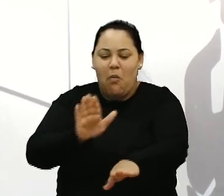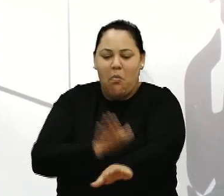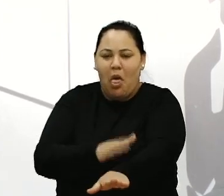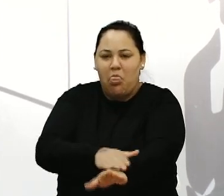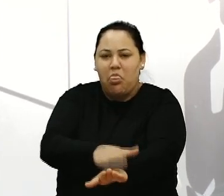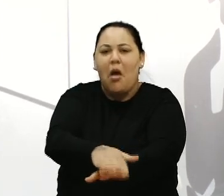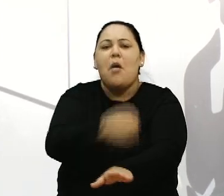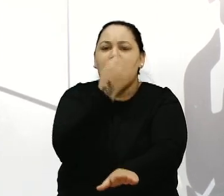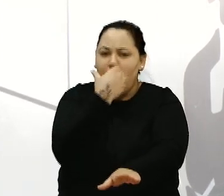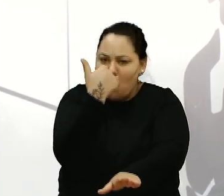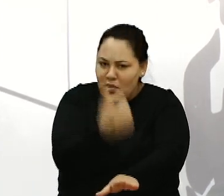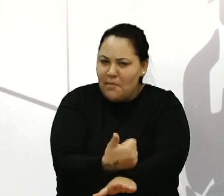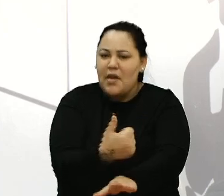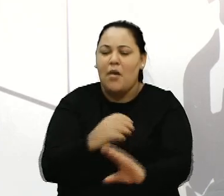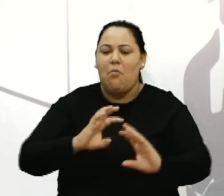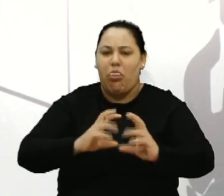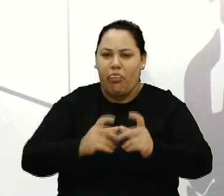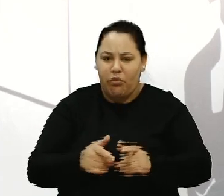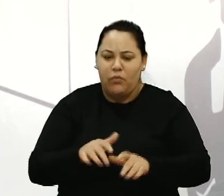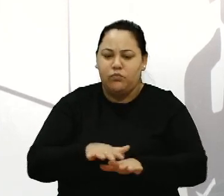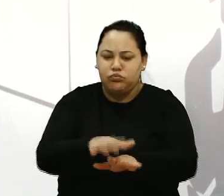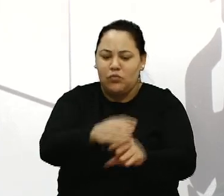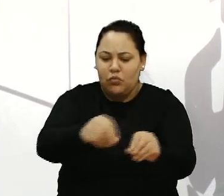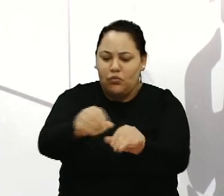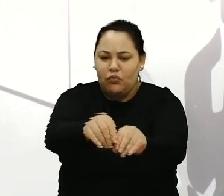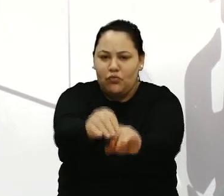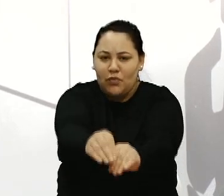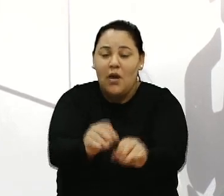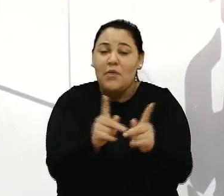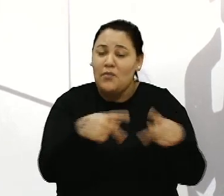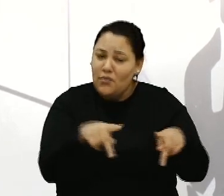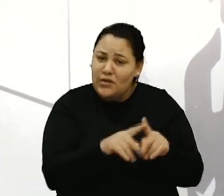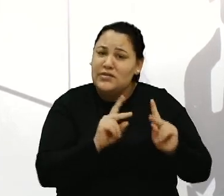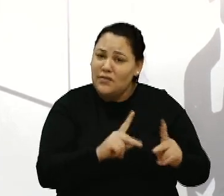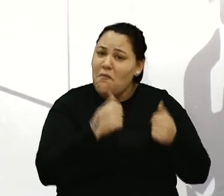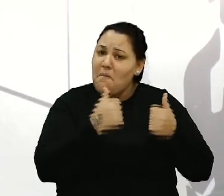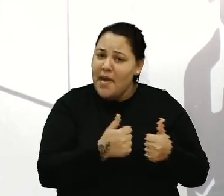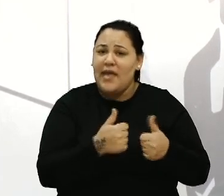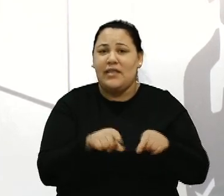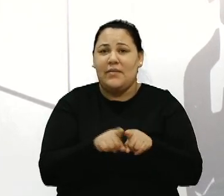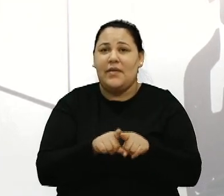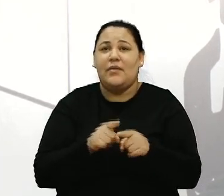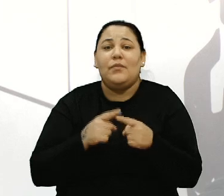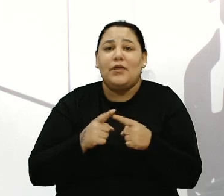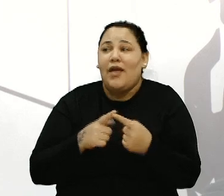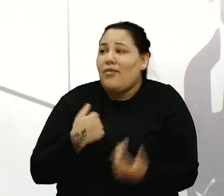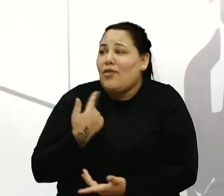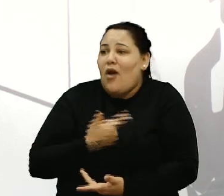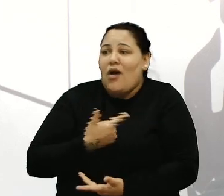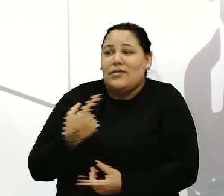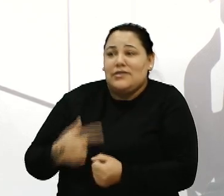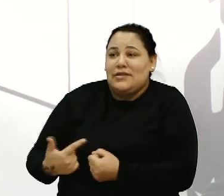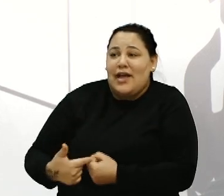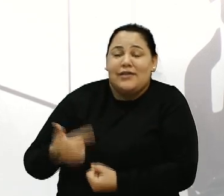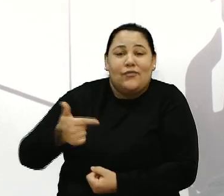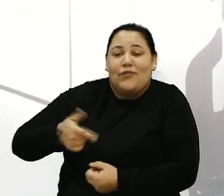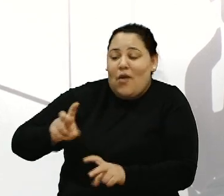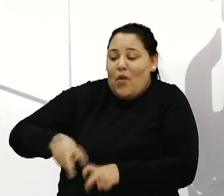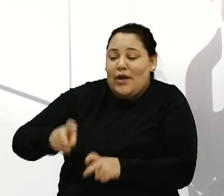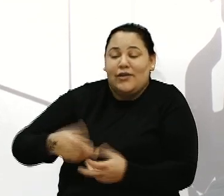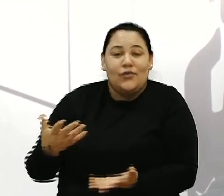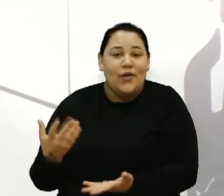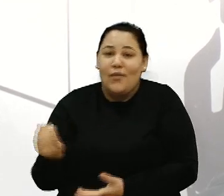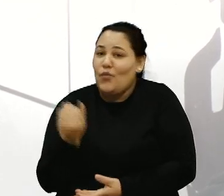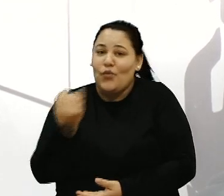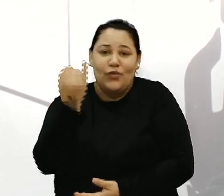ter asfaltamento com qualidade, para que essa população fiquem lá. Porque o que seria de nós da cidade, parte urbana, sem o agricultor, que é de extrema